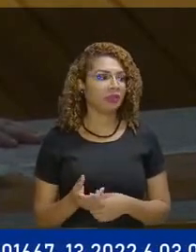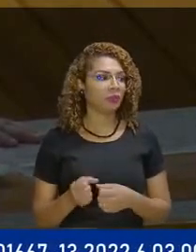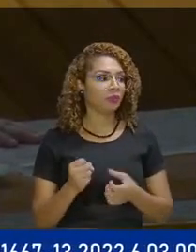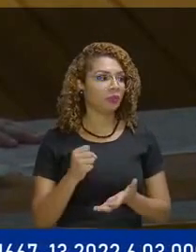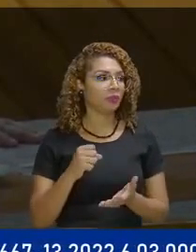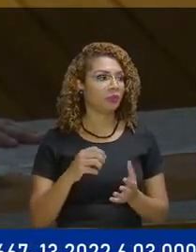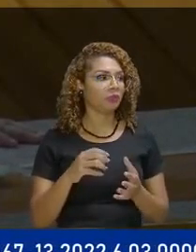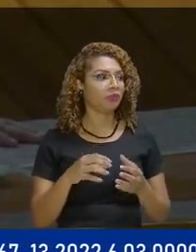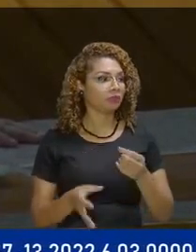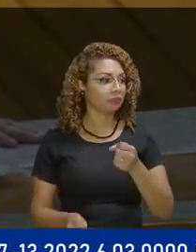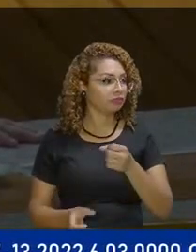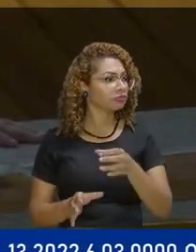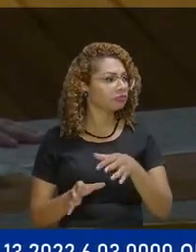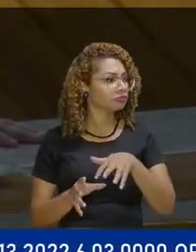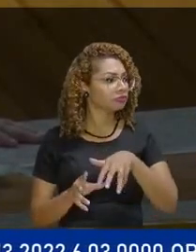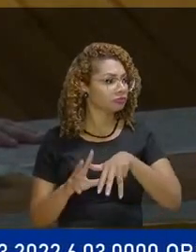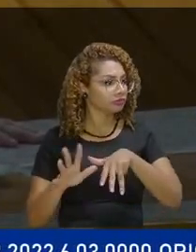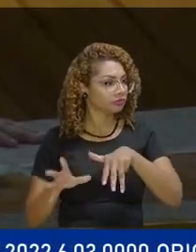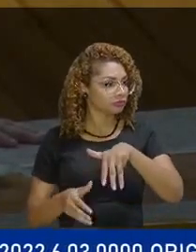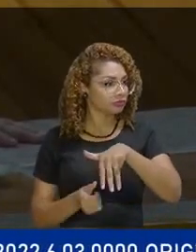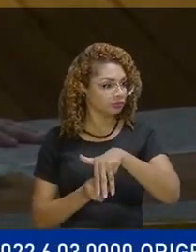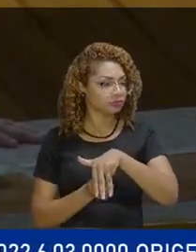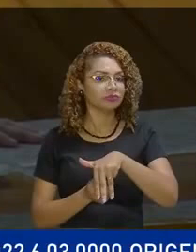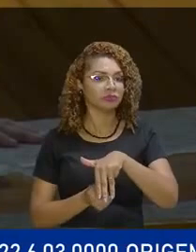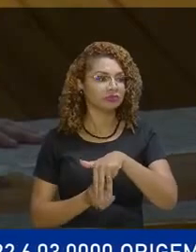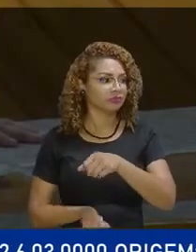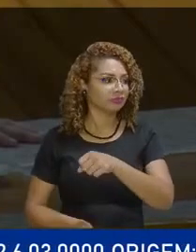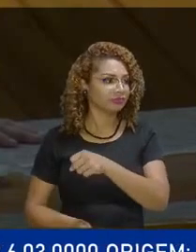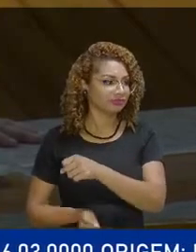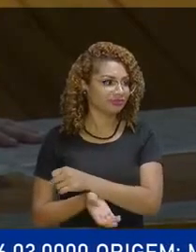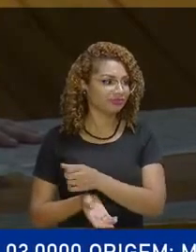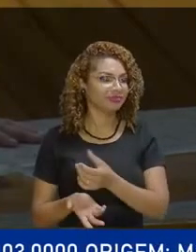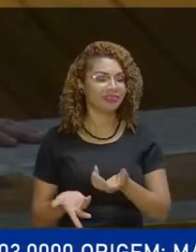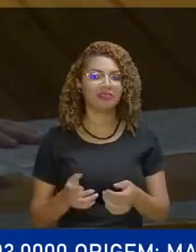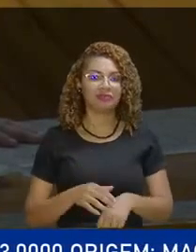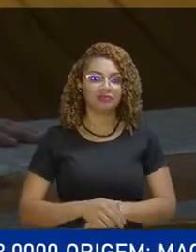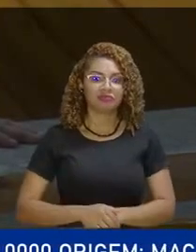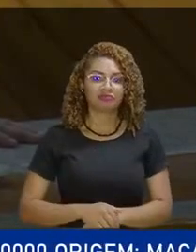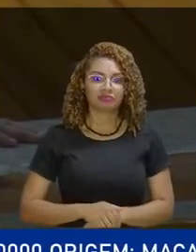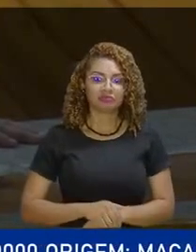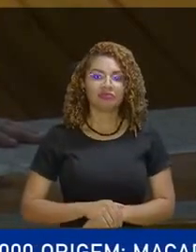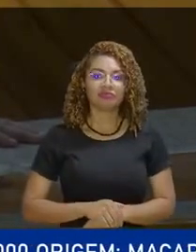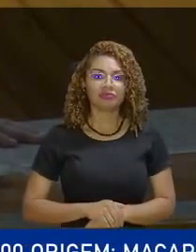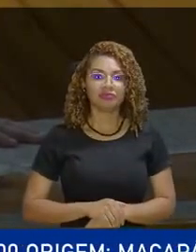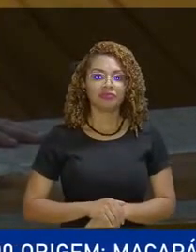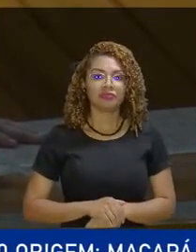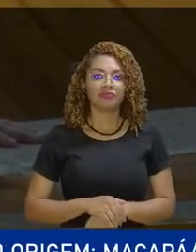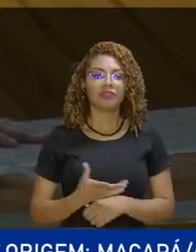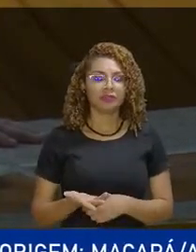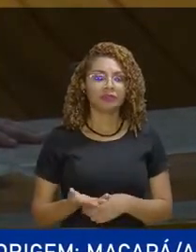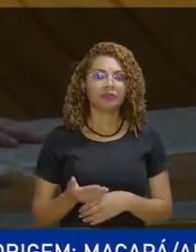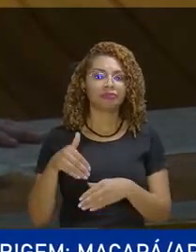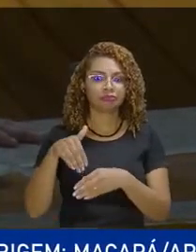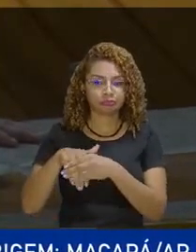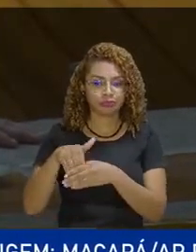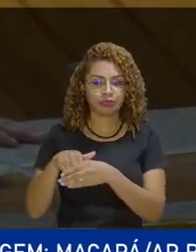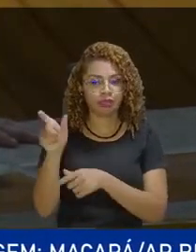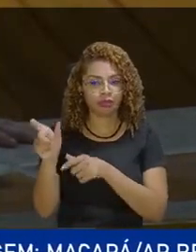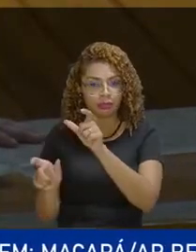e a identificação precisa dos eleitores a serem corrompidos, conforme Sua